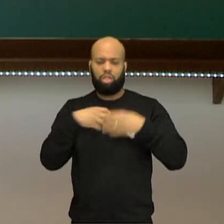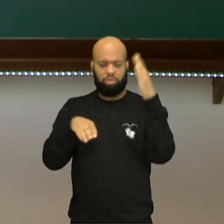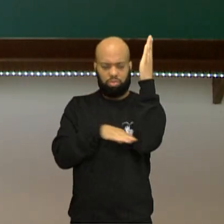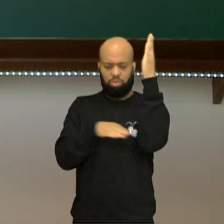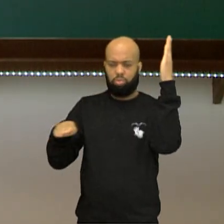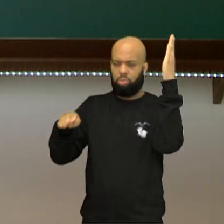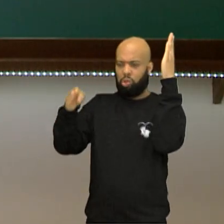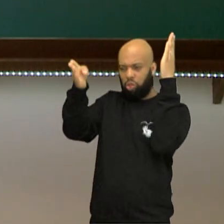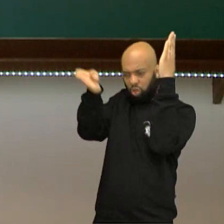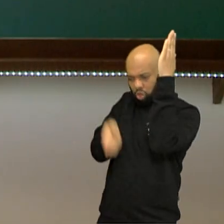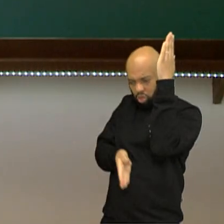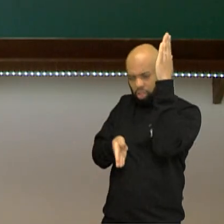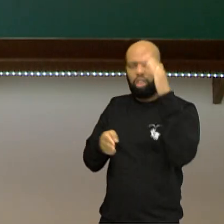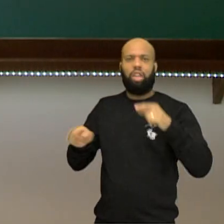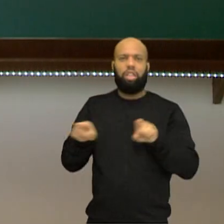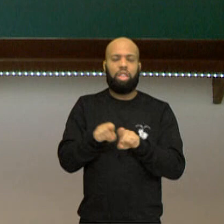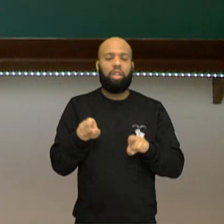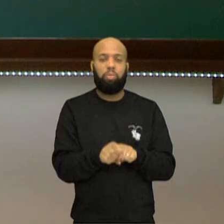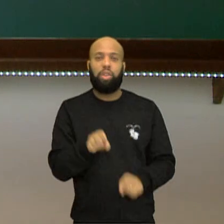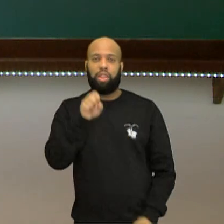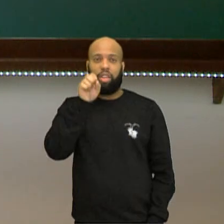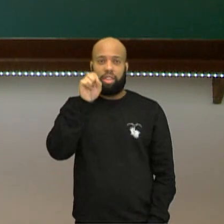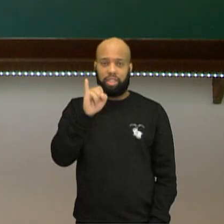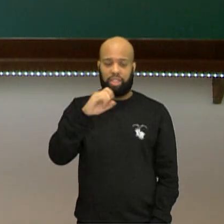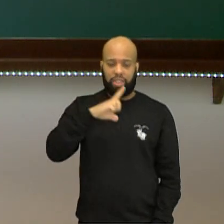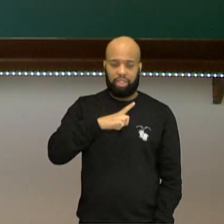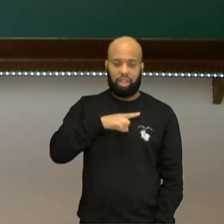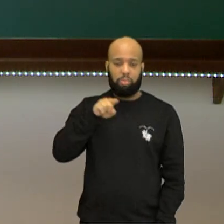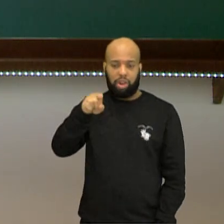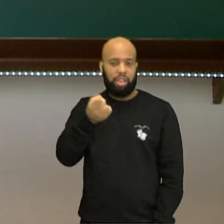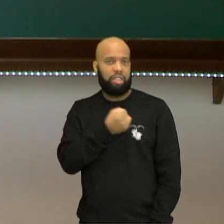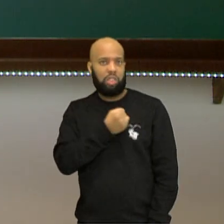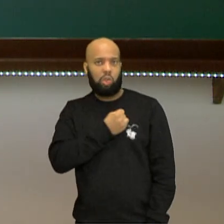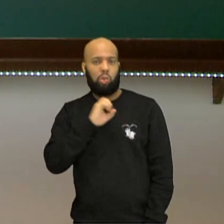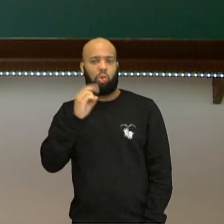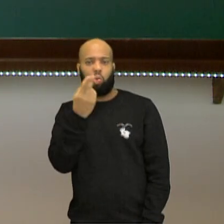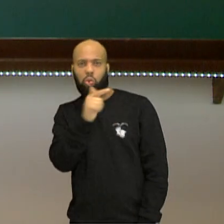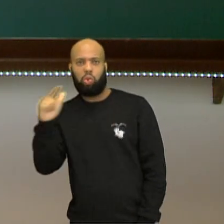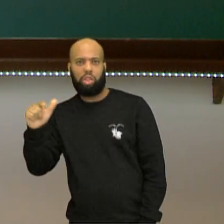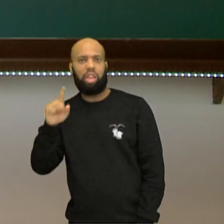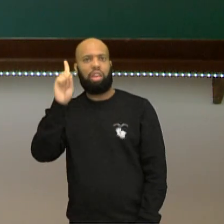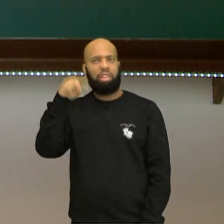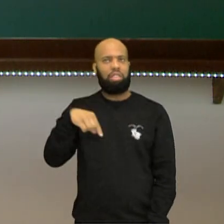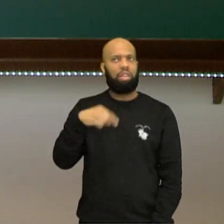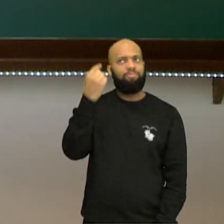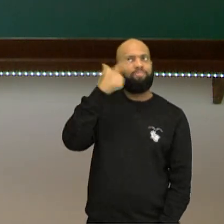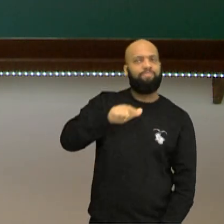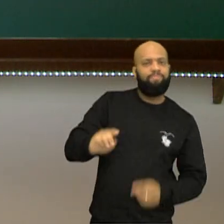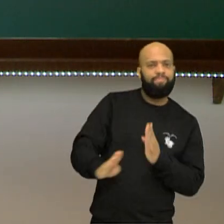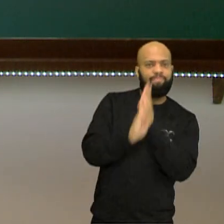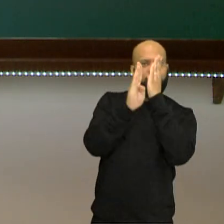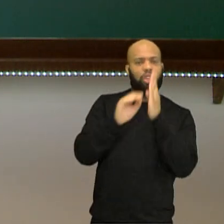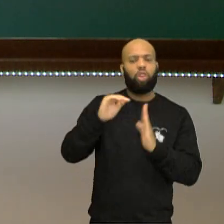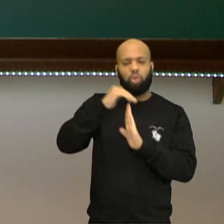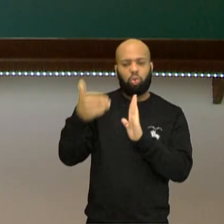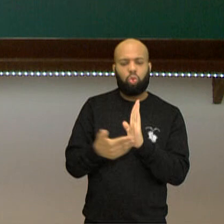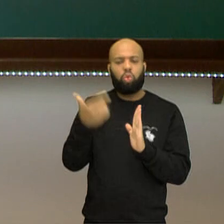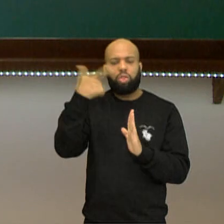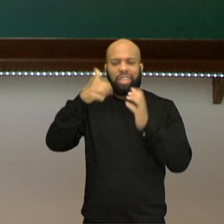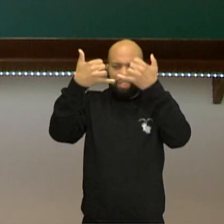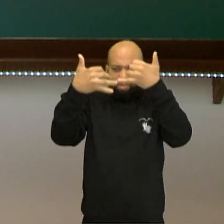né? Se ela existe para aquele valor de x ou não, se é definida ou não. Então, tudo que você puder escrever